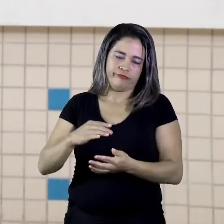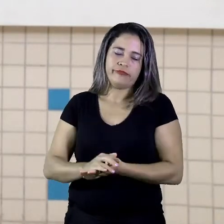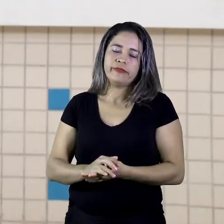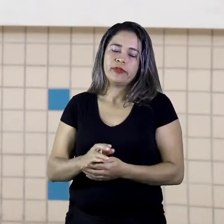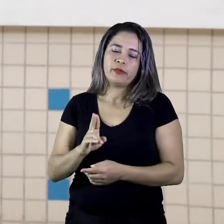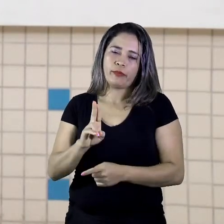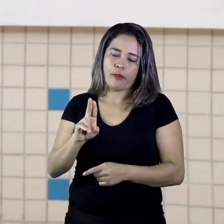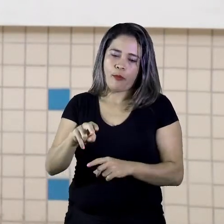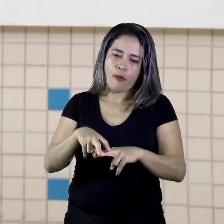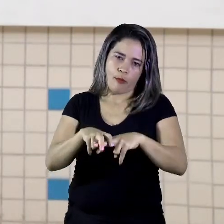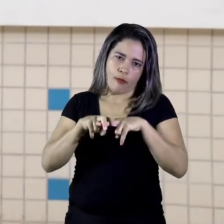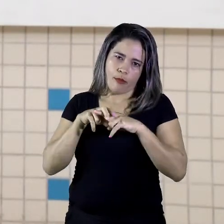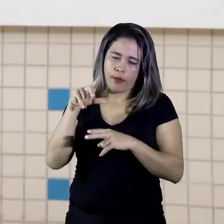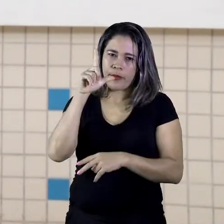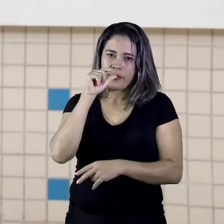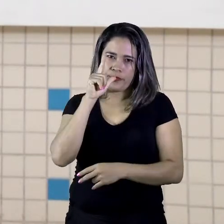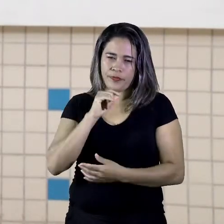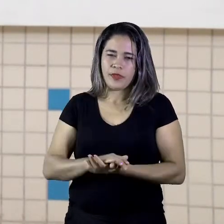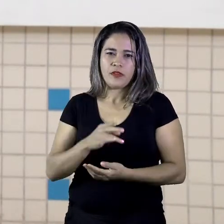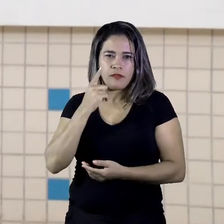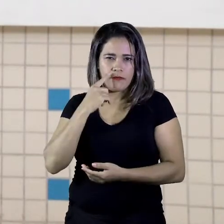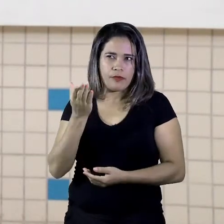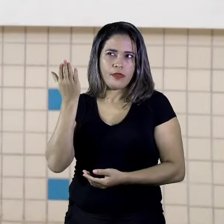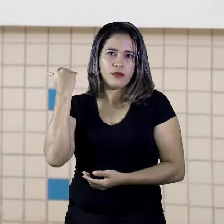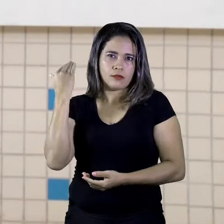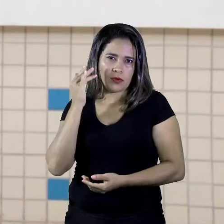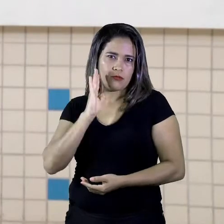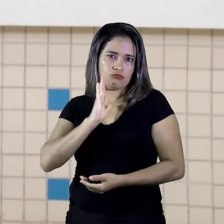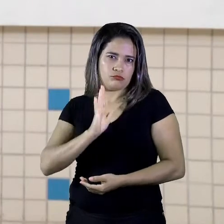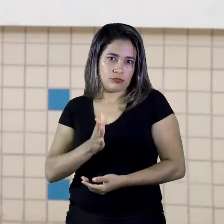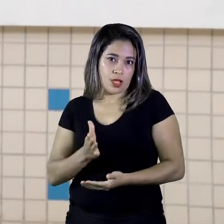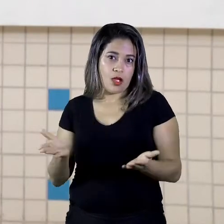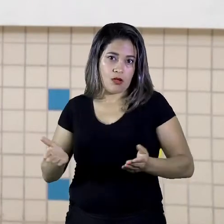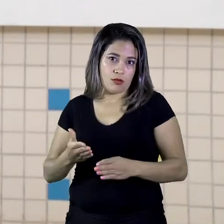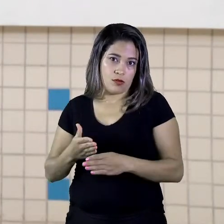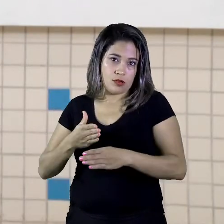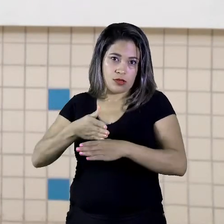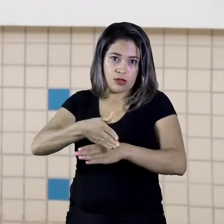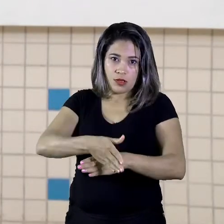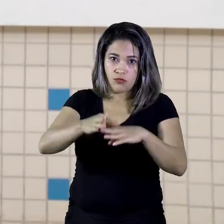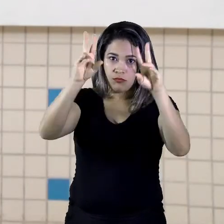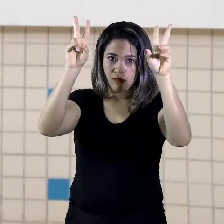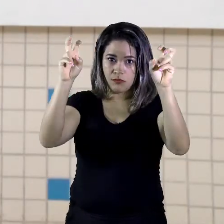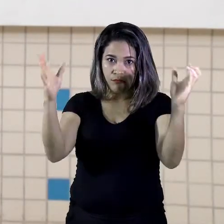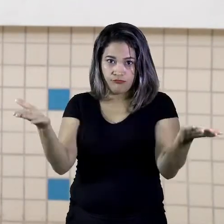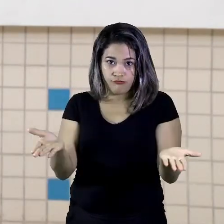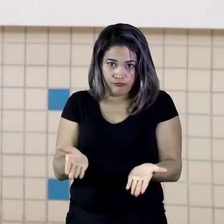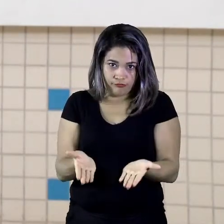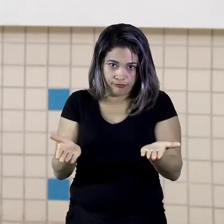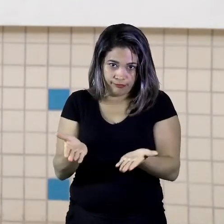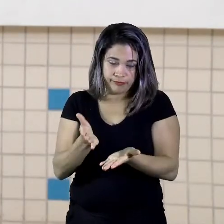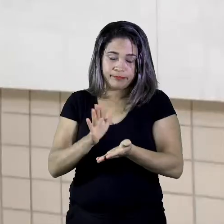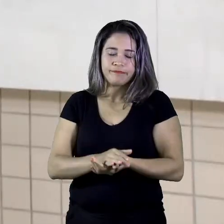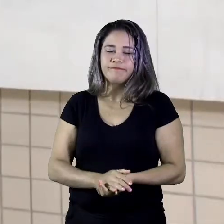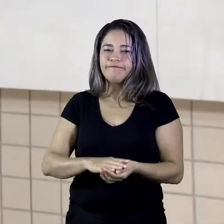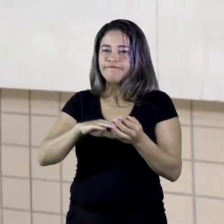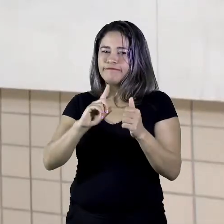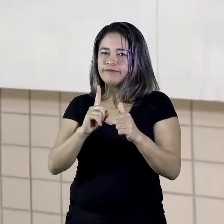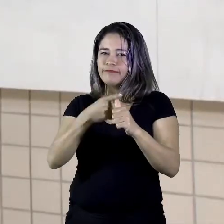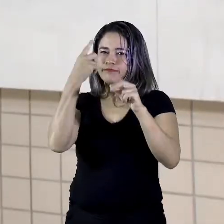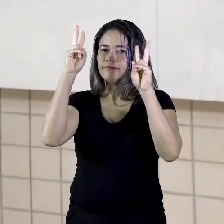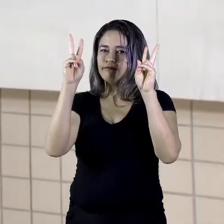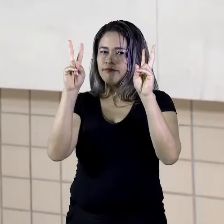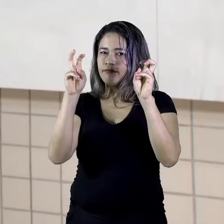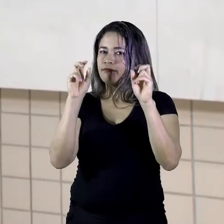foi o que nós vimos na última aula. Então, agora nós vamos entrar no assunto de hoje. Então, o nosso primeiro assunto de